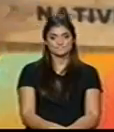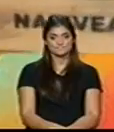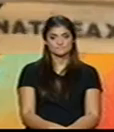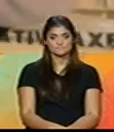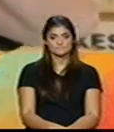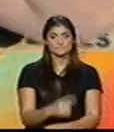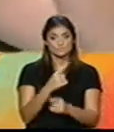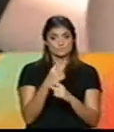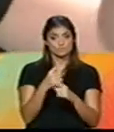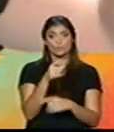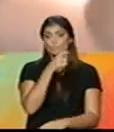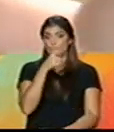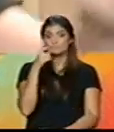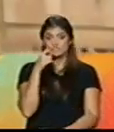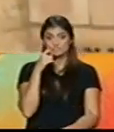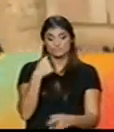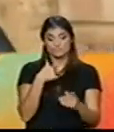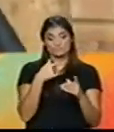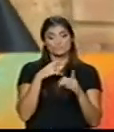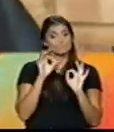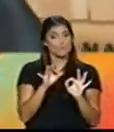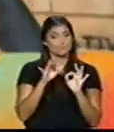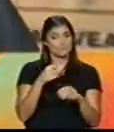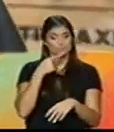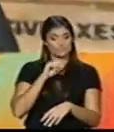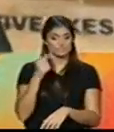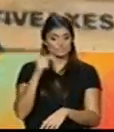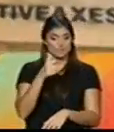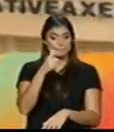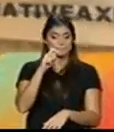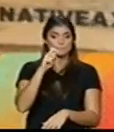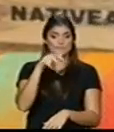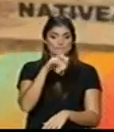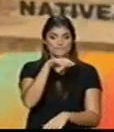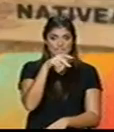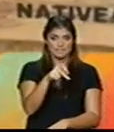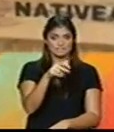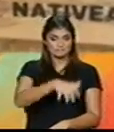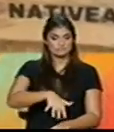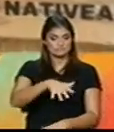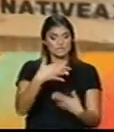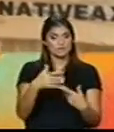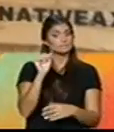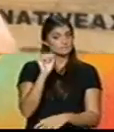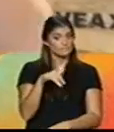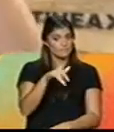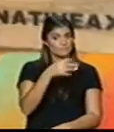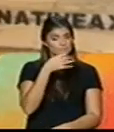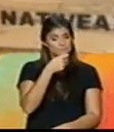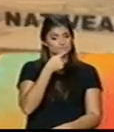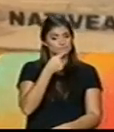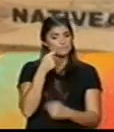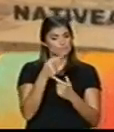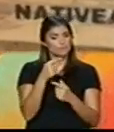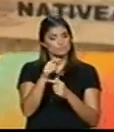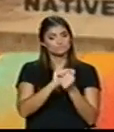E porque o prometido é devido, nós estamos de volta aqui a Benfica, à Native Access, e agora sim vamos perceber um pouco mais sobre